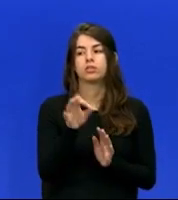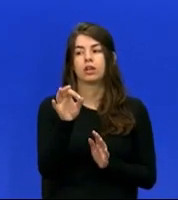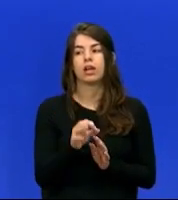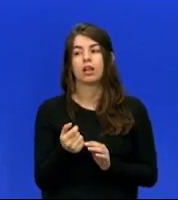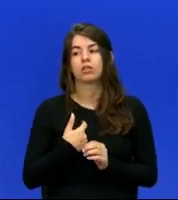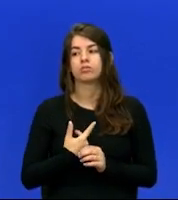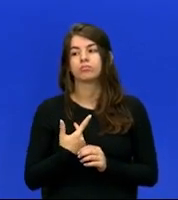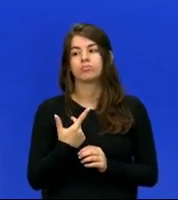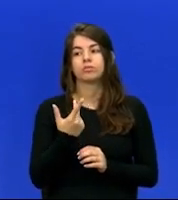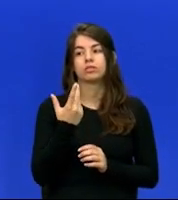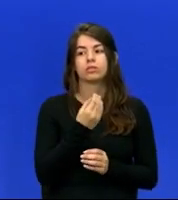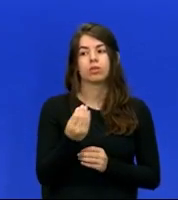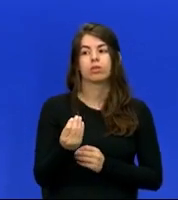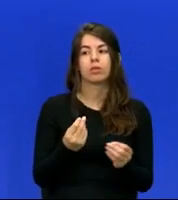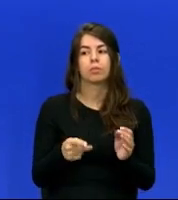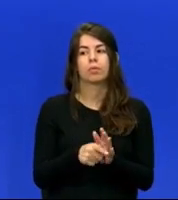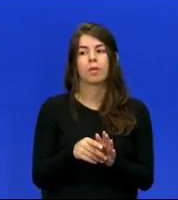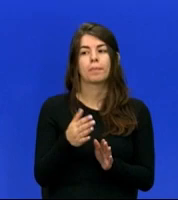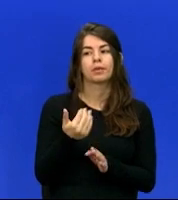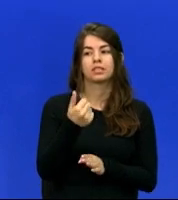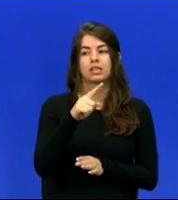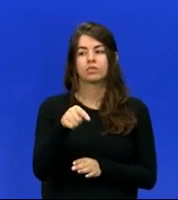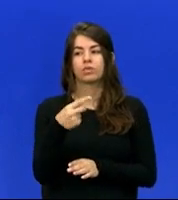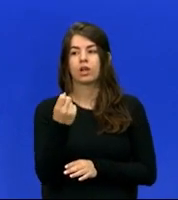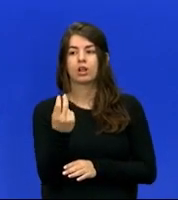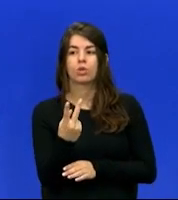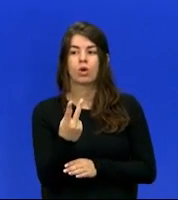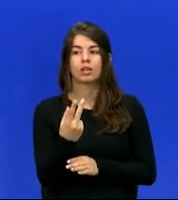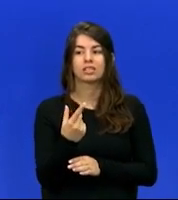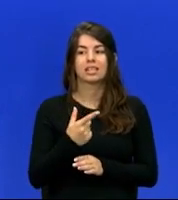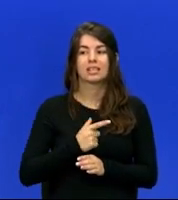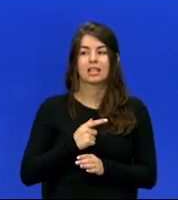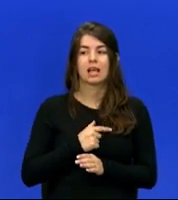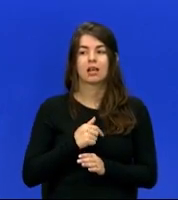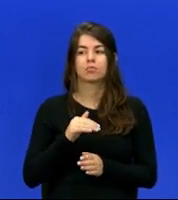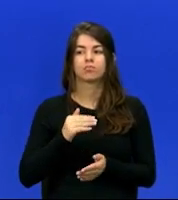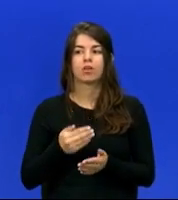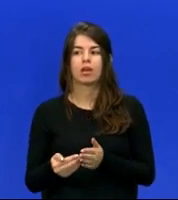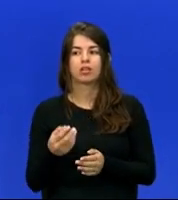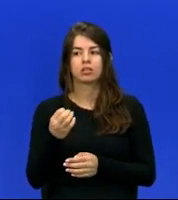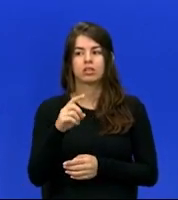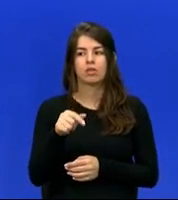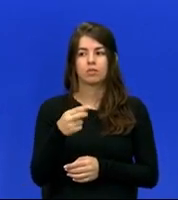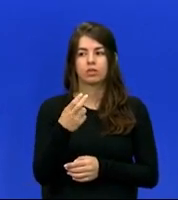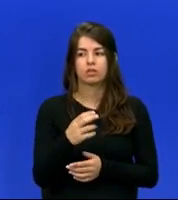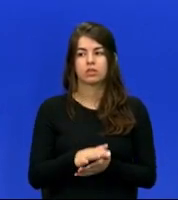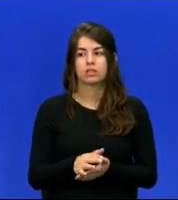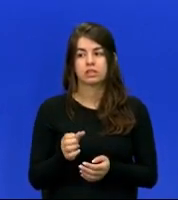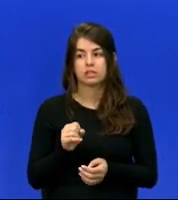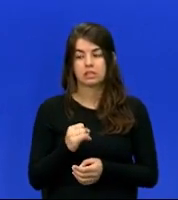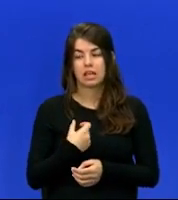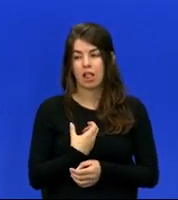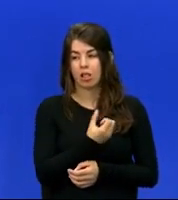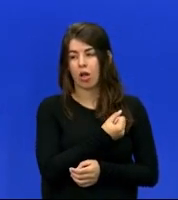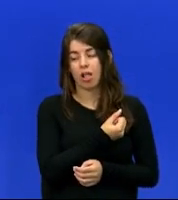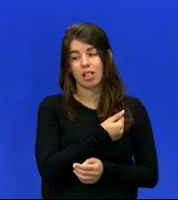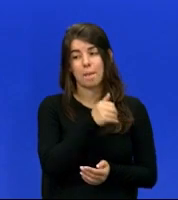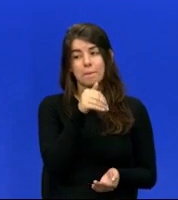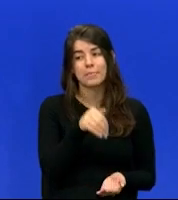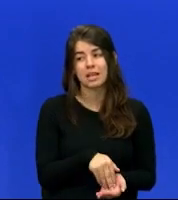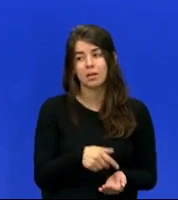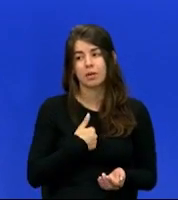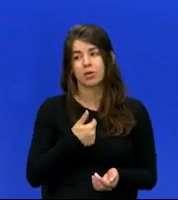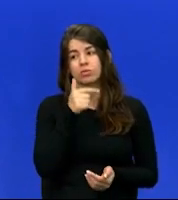estão normalmente distribuídas com média 6,2 e desvio padrão 0,5. Se a nota mínima para